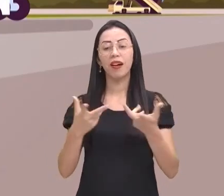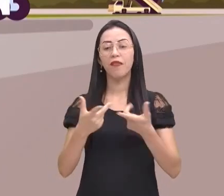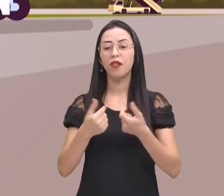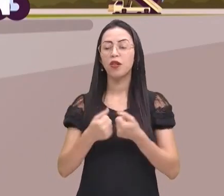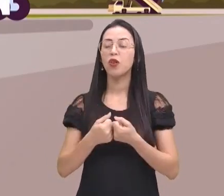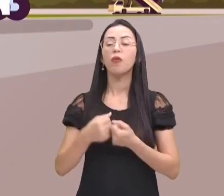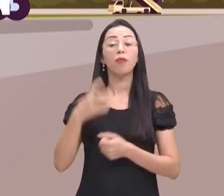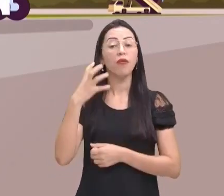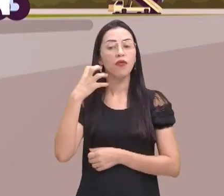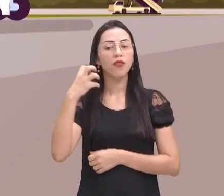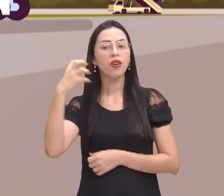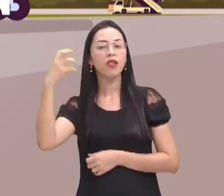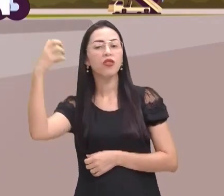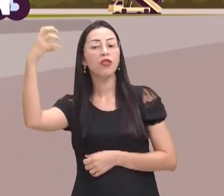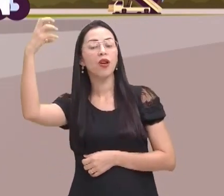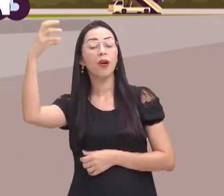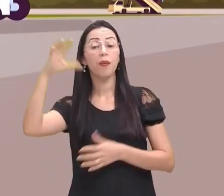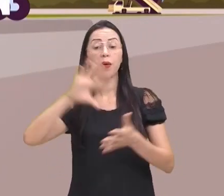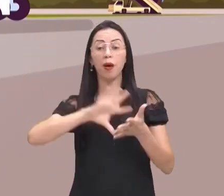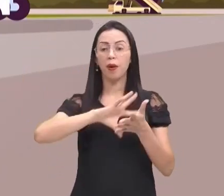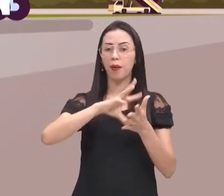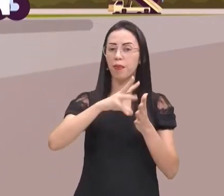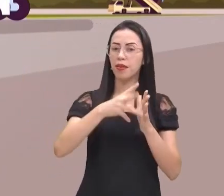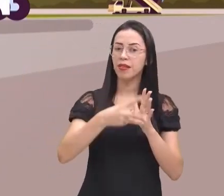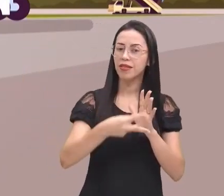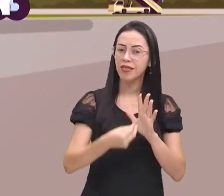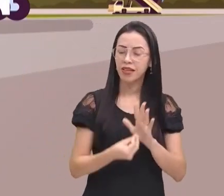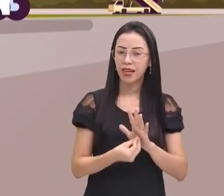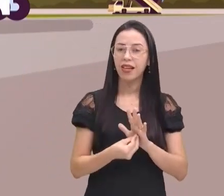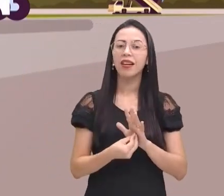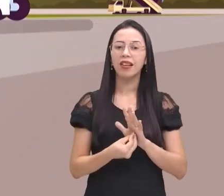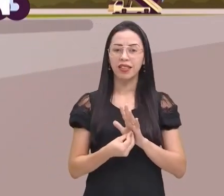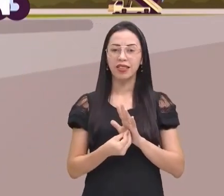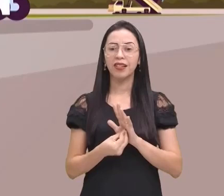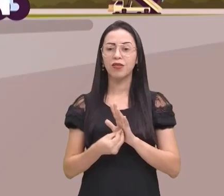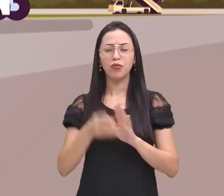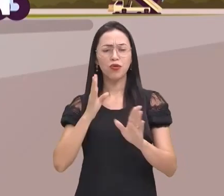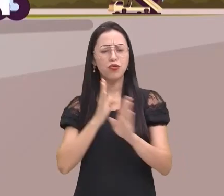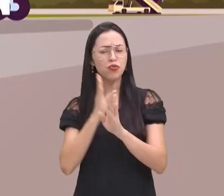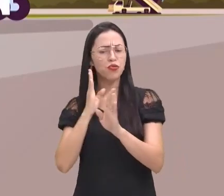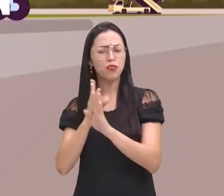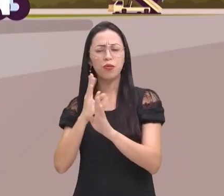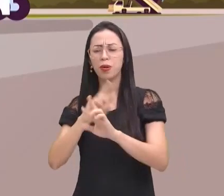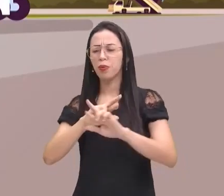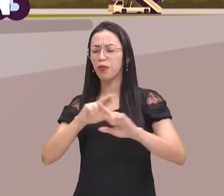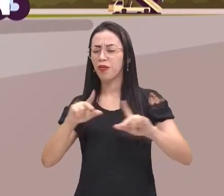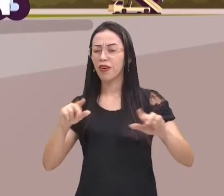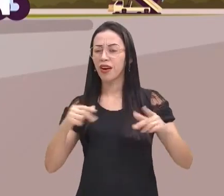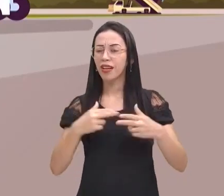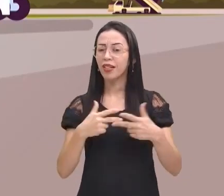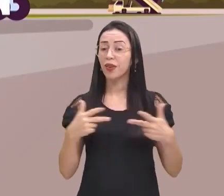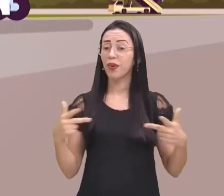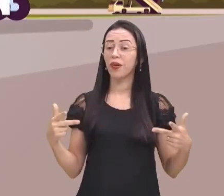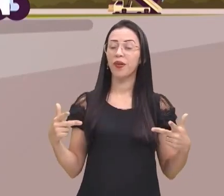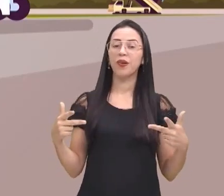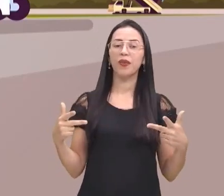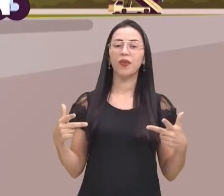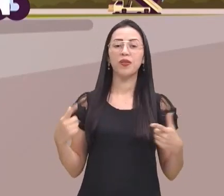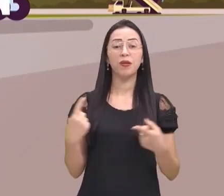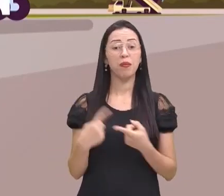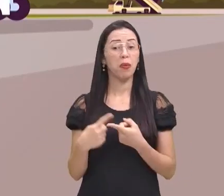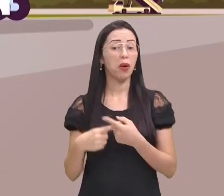Amazônia, nós desbravamos várias coisas que antes, alguns de nós, na verdade, não